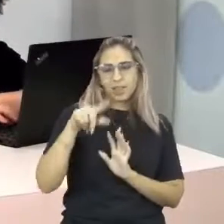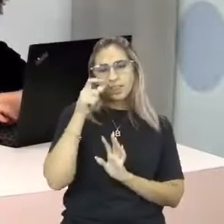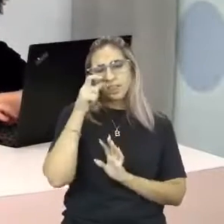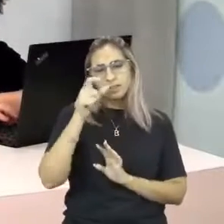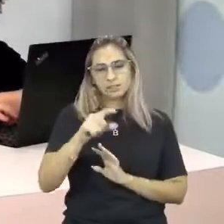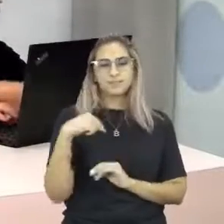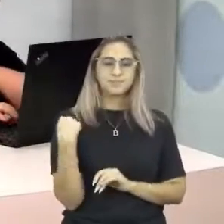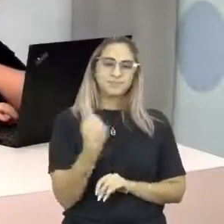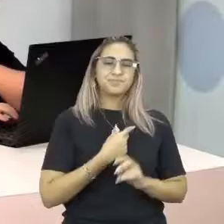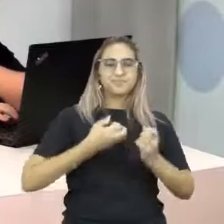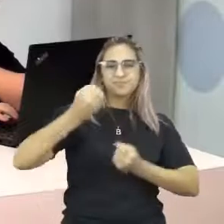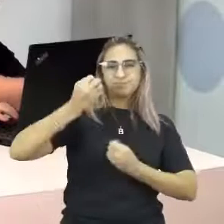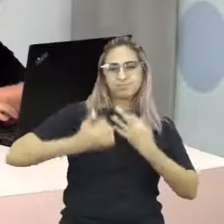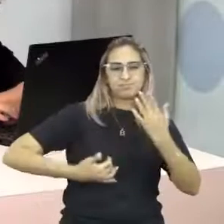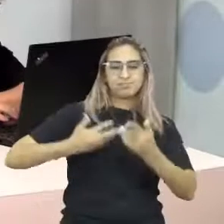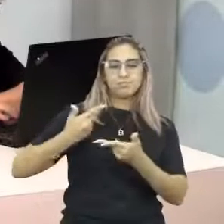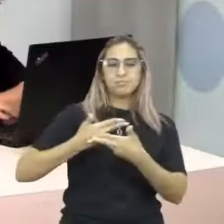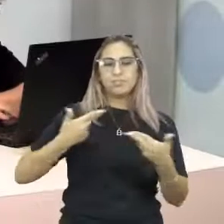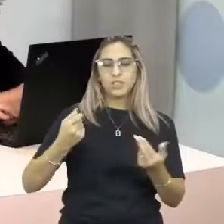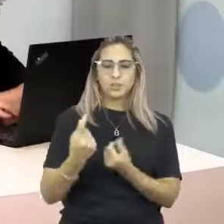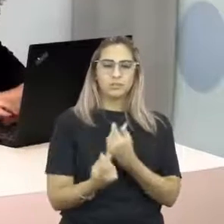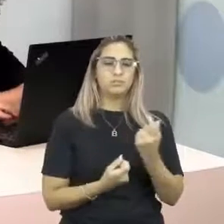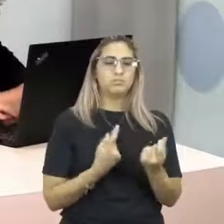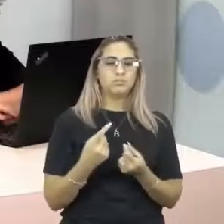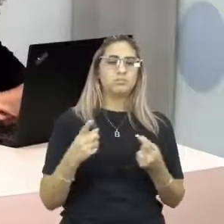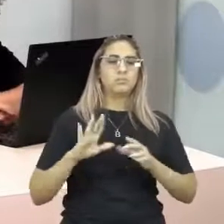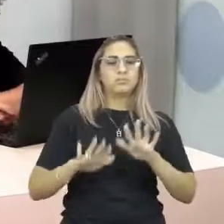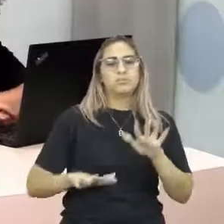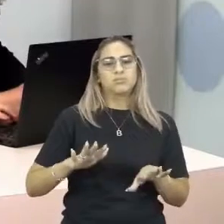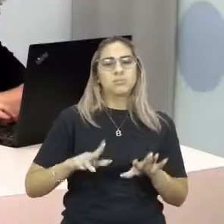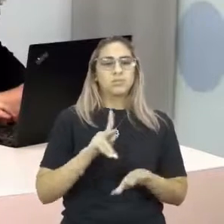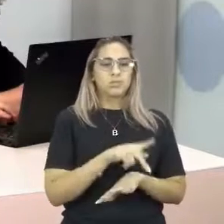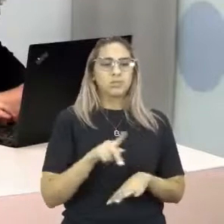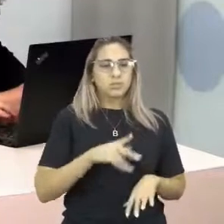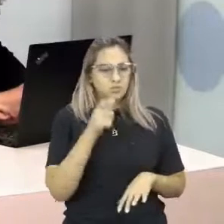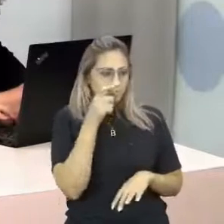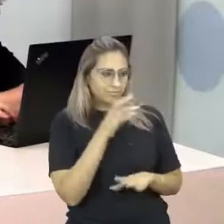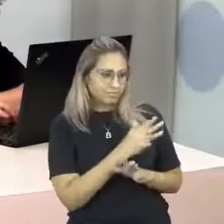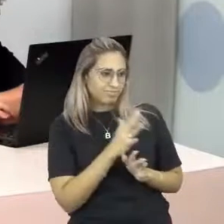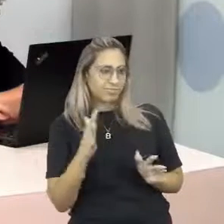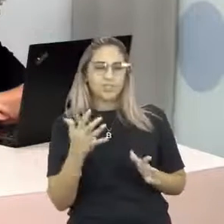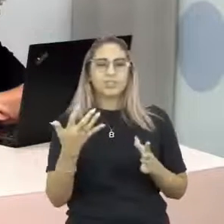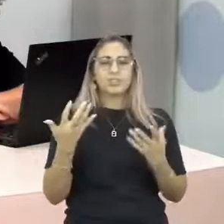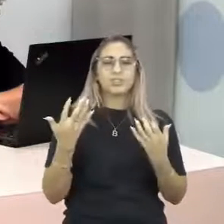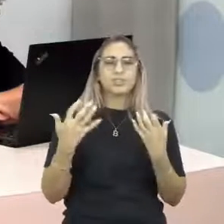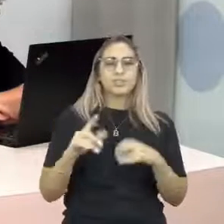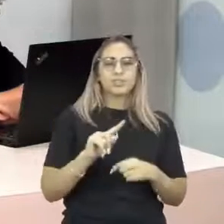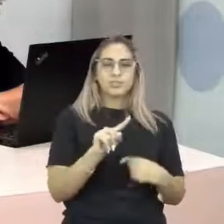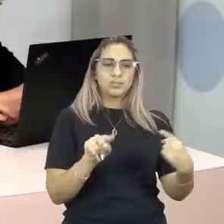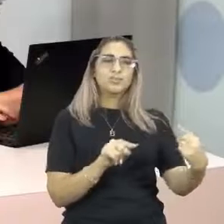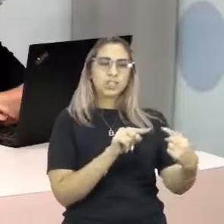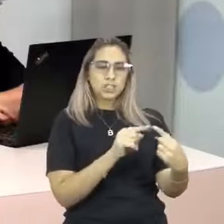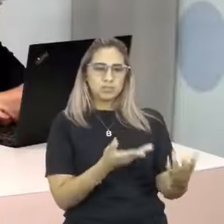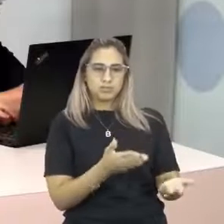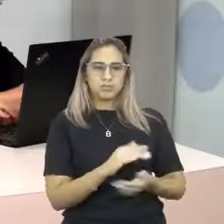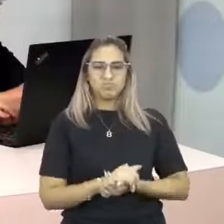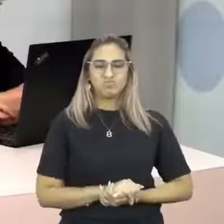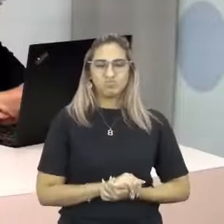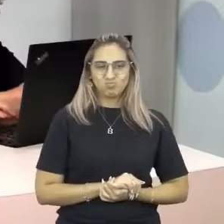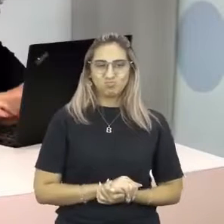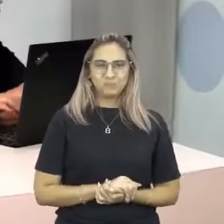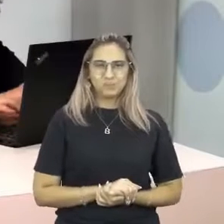interessante a gente já explicar algumas coisas, porque de repente a pessoa que está assistindo, ela vê que ela já não é o público-alvo. Por exemplo,